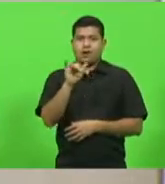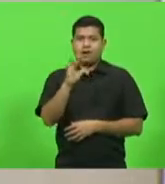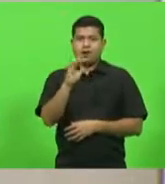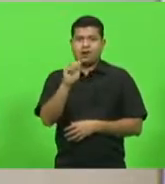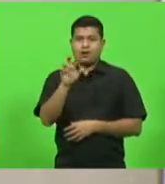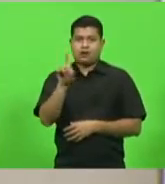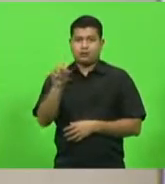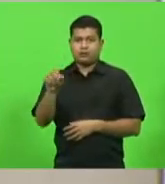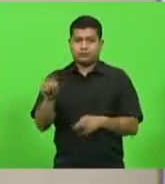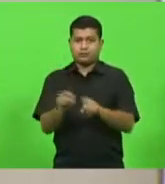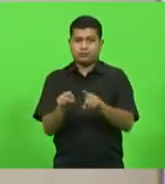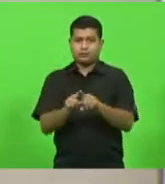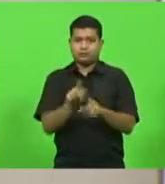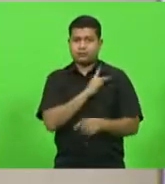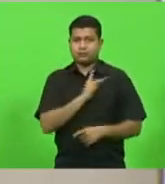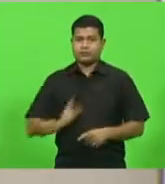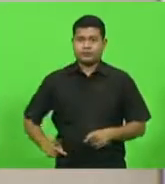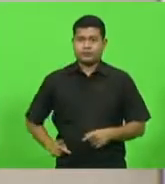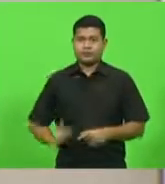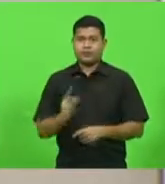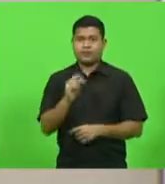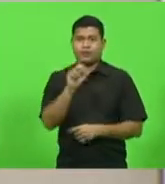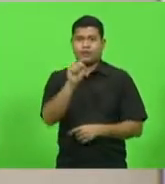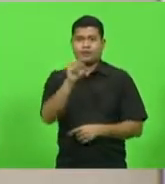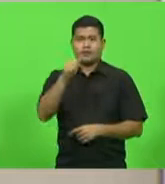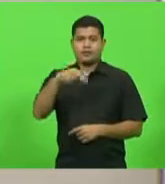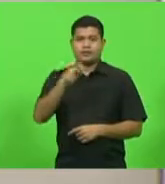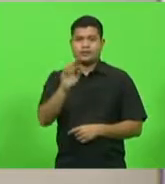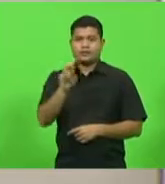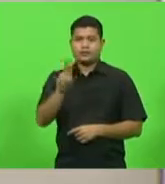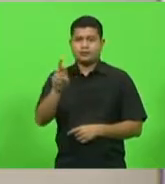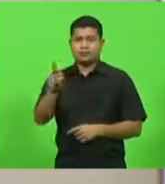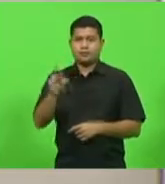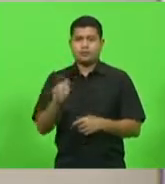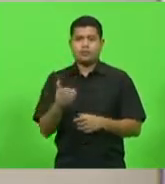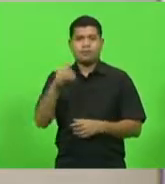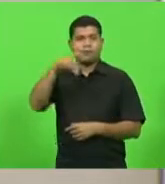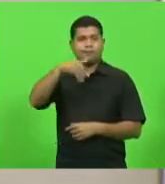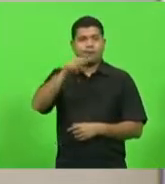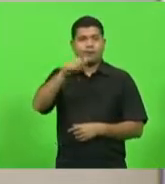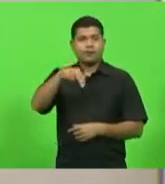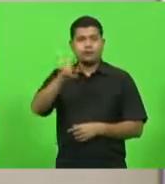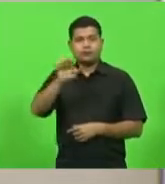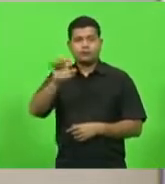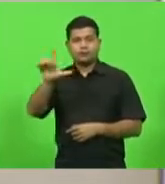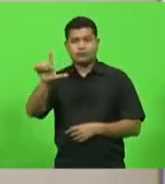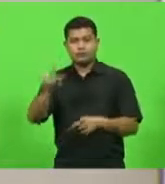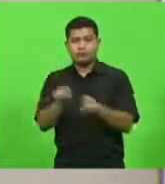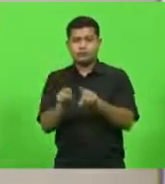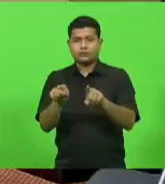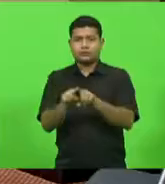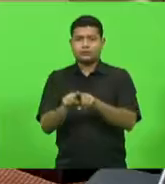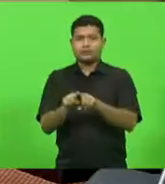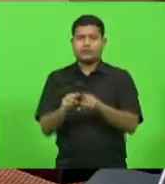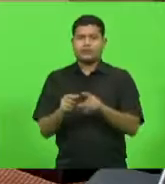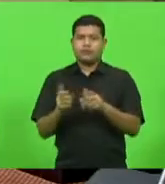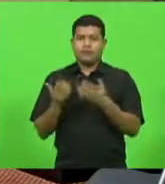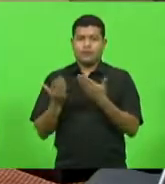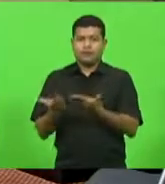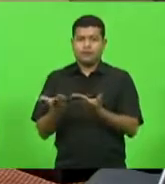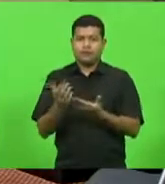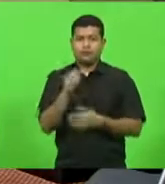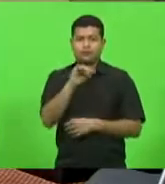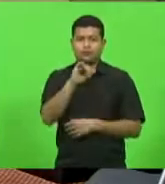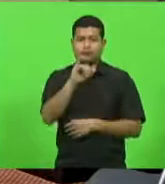Senhor Presidente da Santur, Mané Ferrari. Senhor Presidente da JUSCESC, Gilson Bux. Senhor